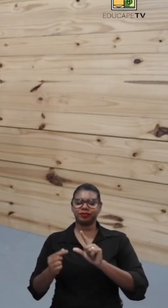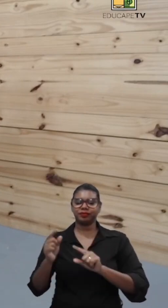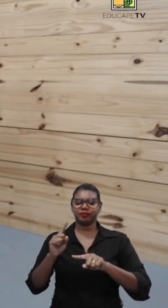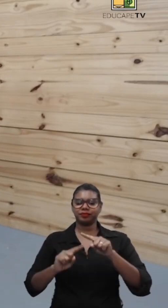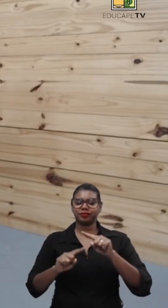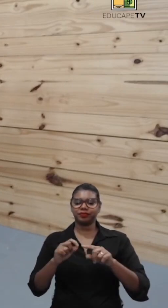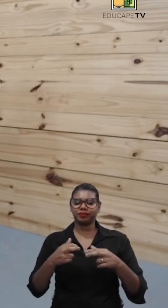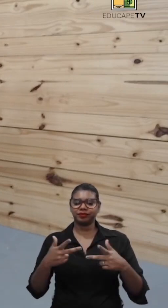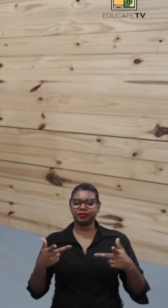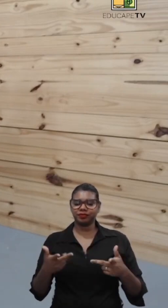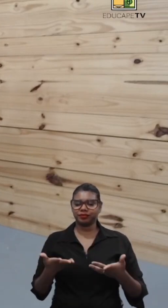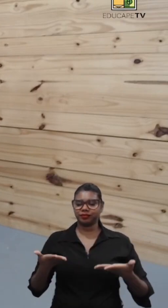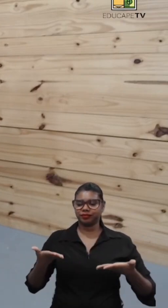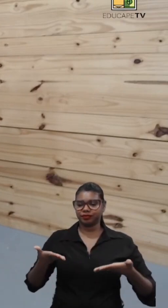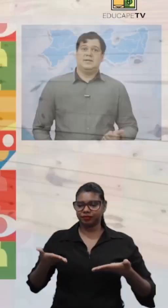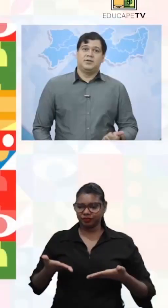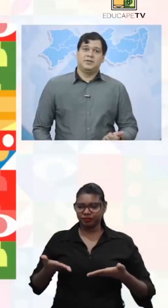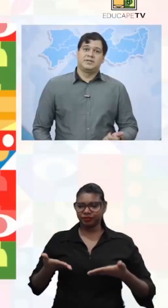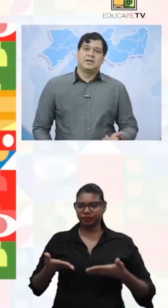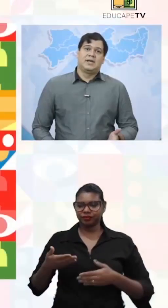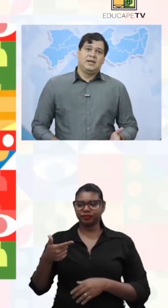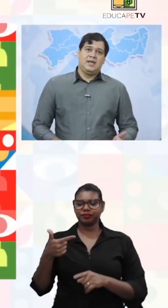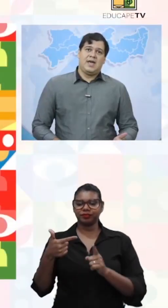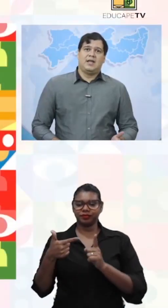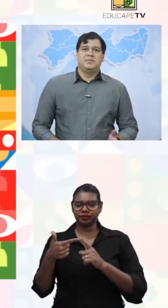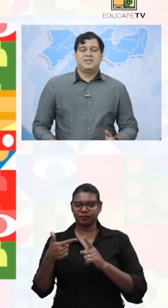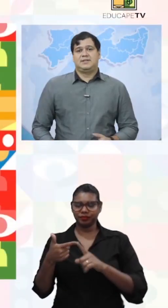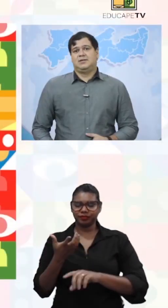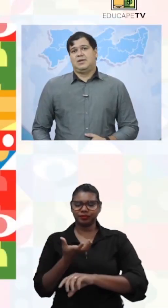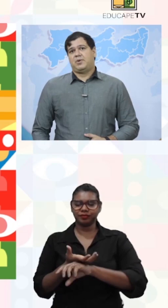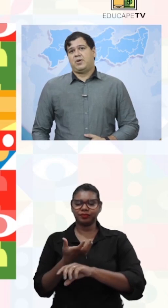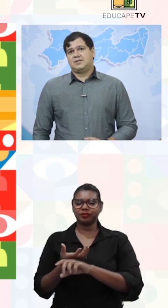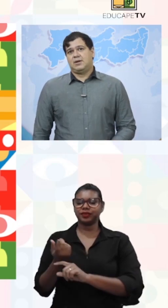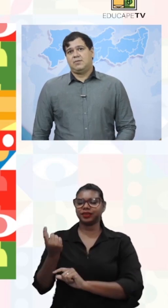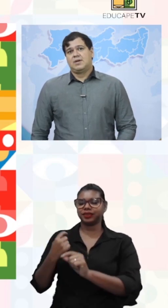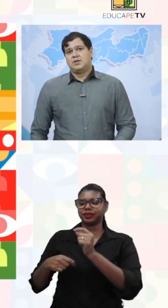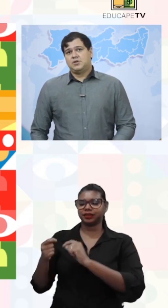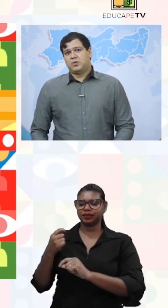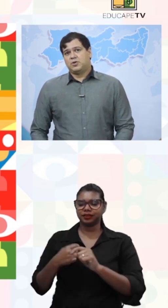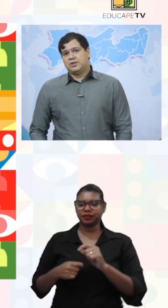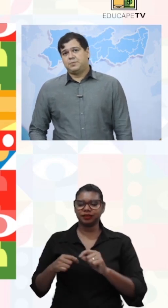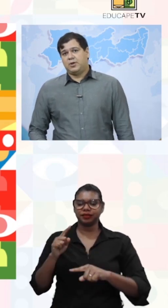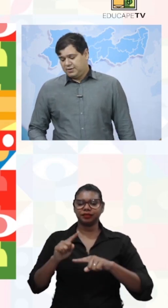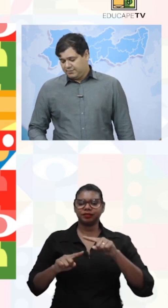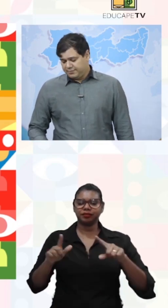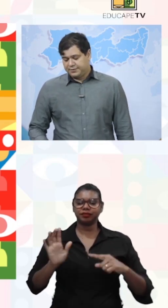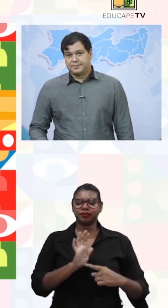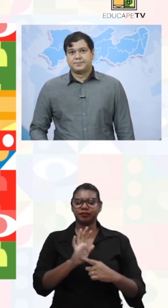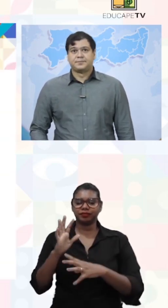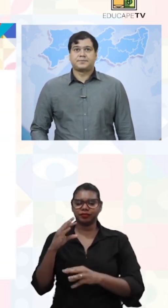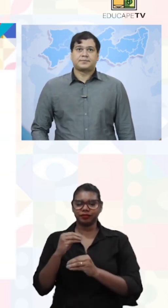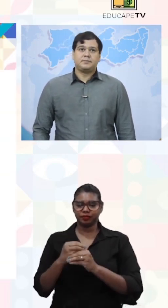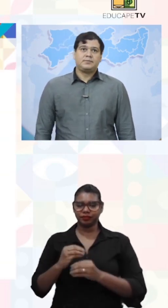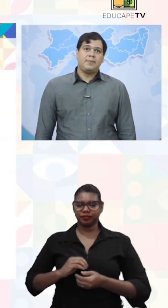Materiais. Hoje vamos para a unidade 2, que é a administração da produção e os modelos produtivos.